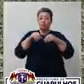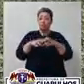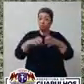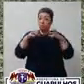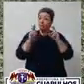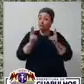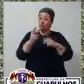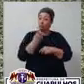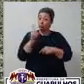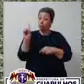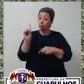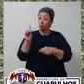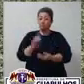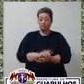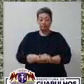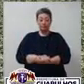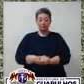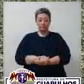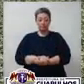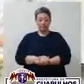E o fermento sempre fica por último, né?